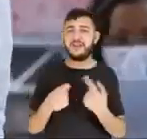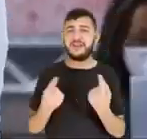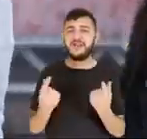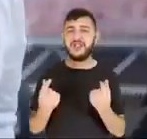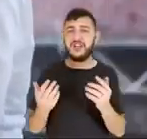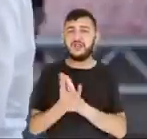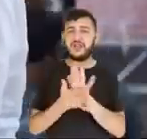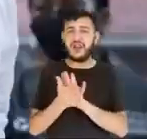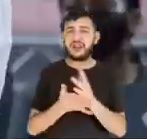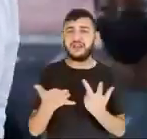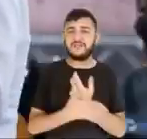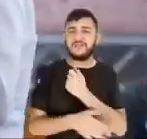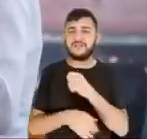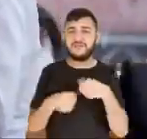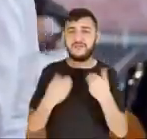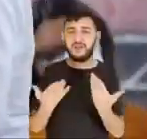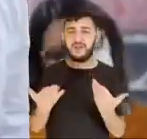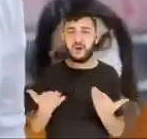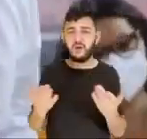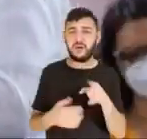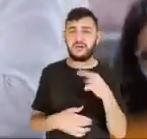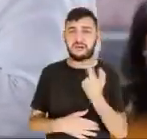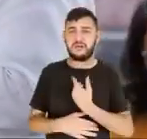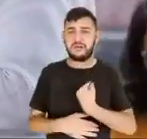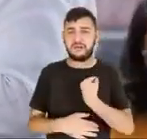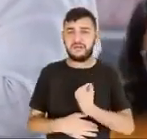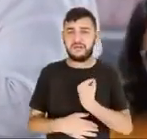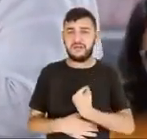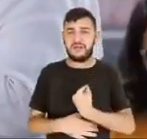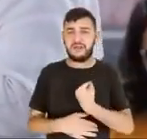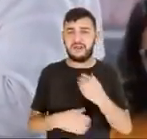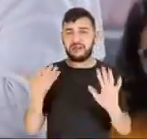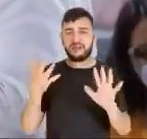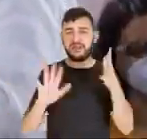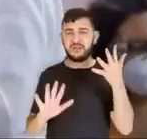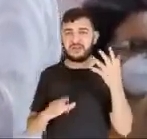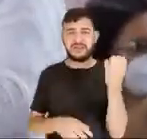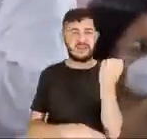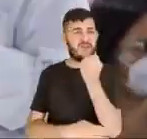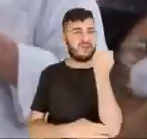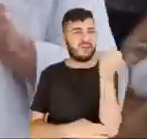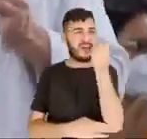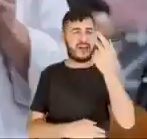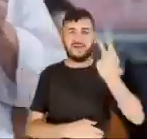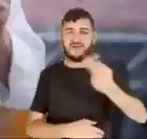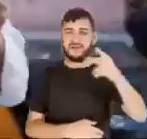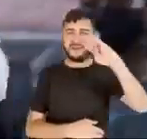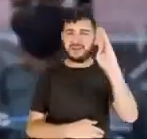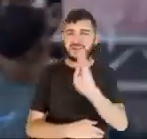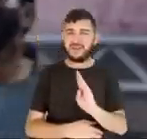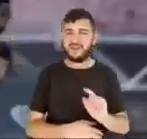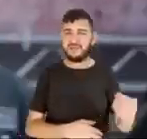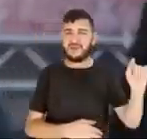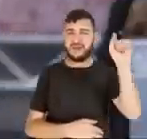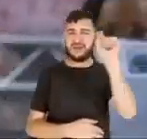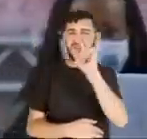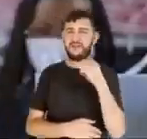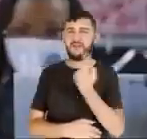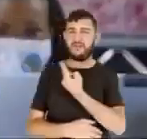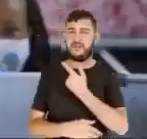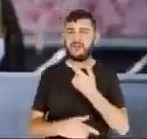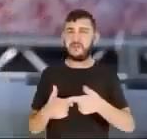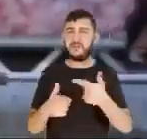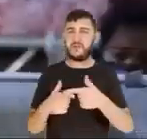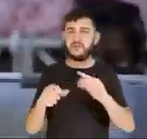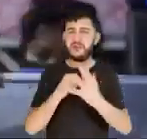E agora que nós estamos vivendo a situação mais grave nesse país, porque nós temos crise de pandemia, nós temos